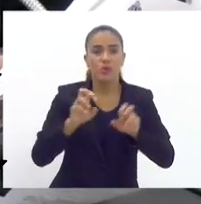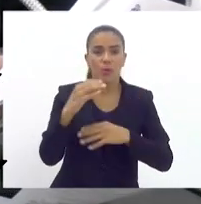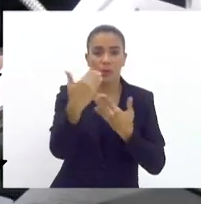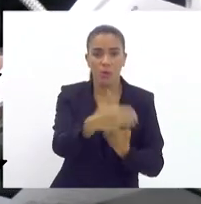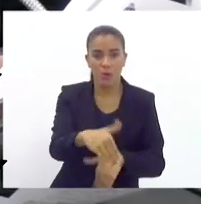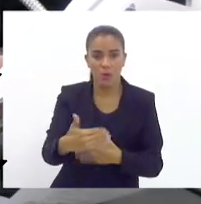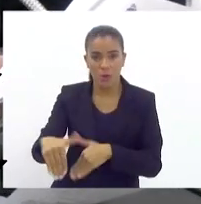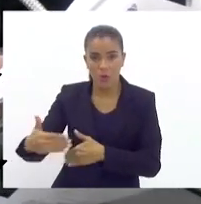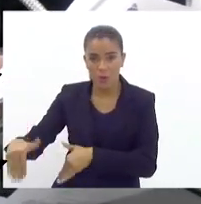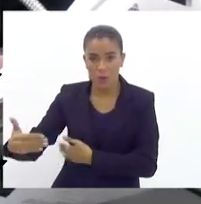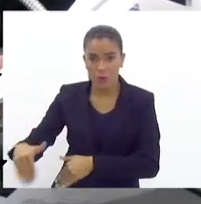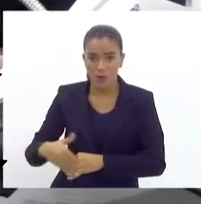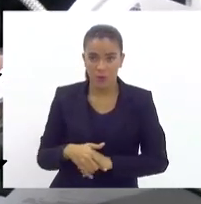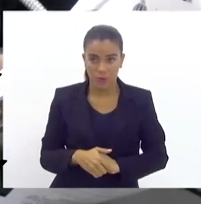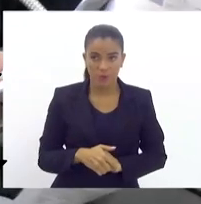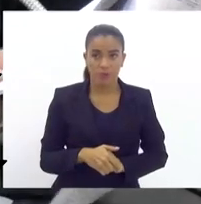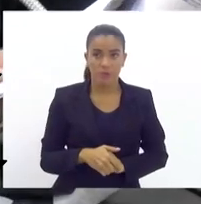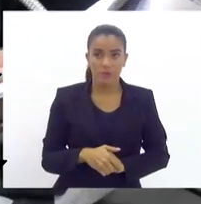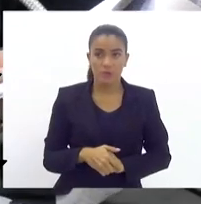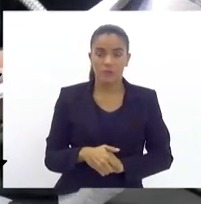públicos para